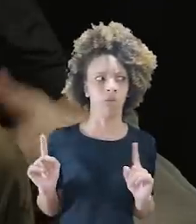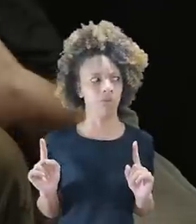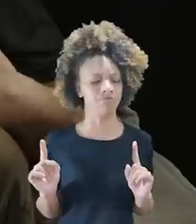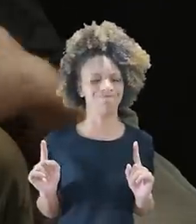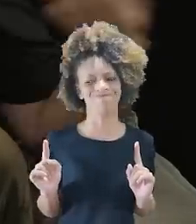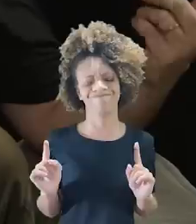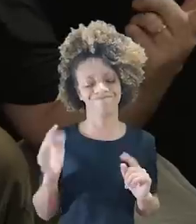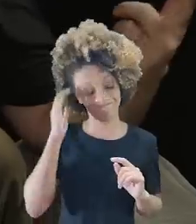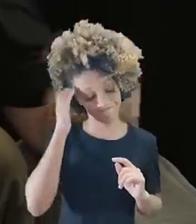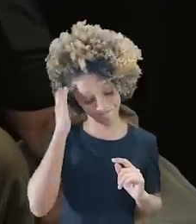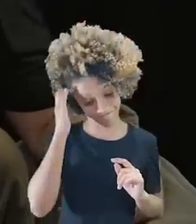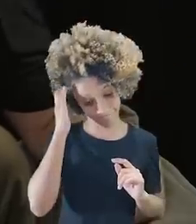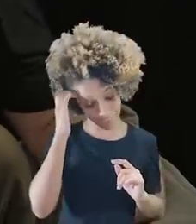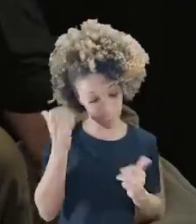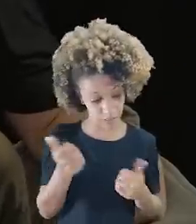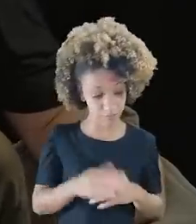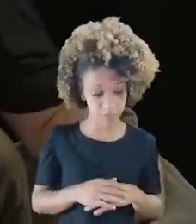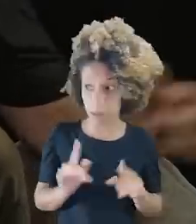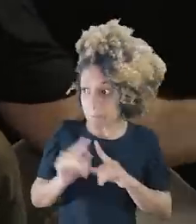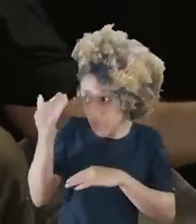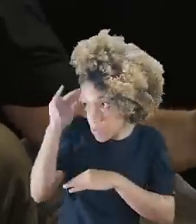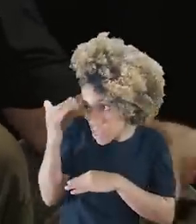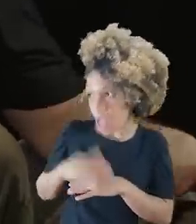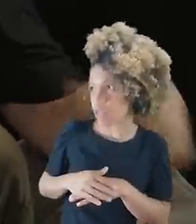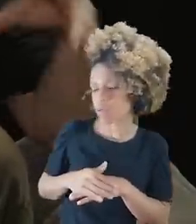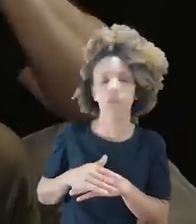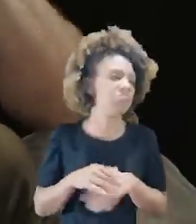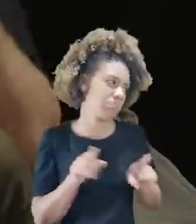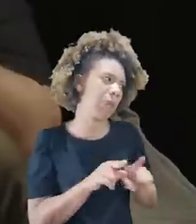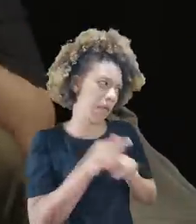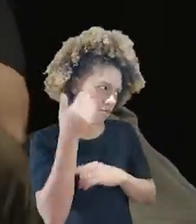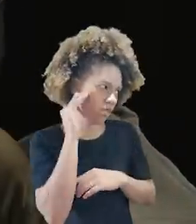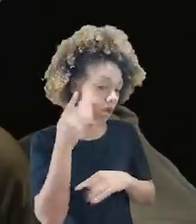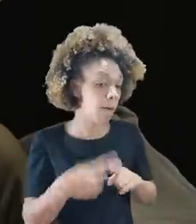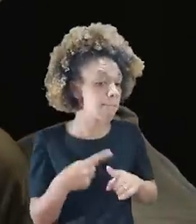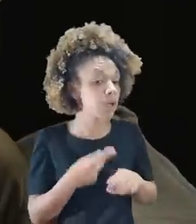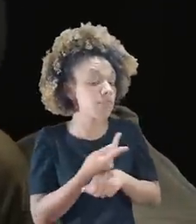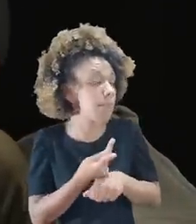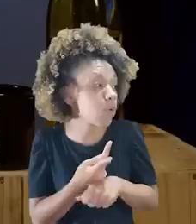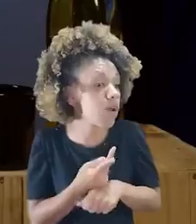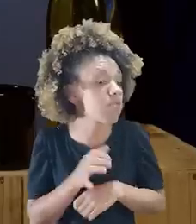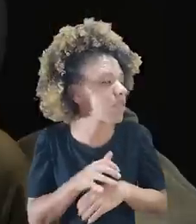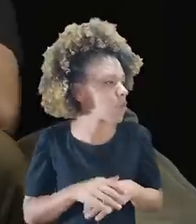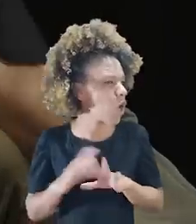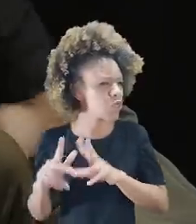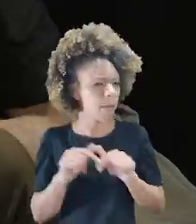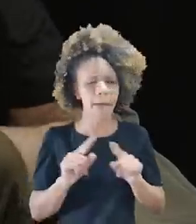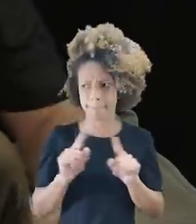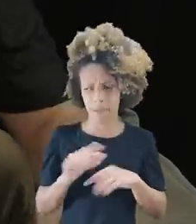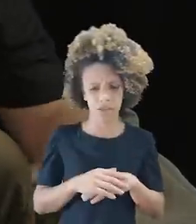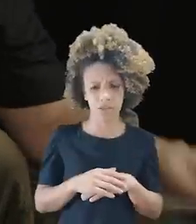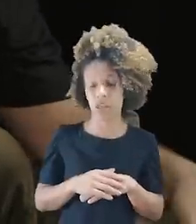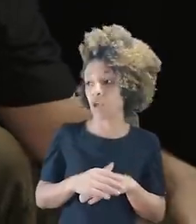eu sou publicitário virei ator você era dançarina virou atriz entendeu o que eu quero dizer embora você seja artista todo mundo no fundo